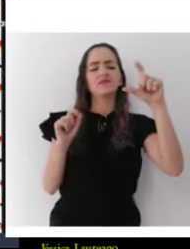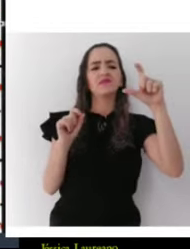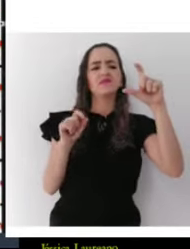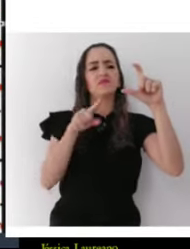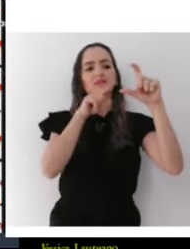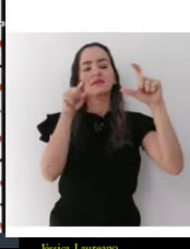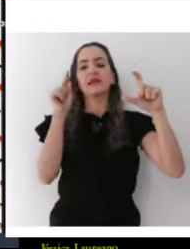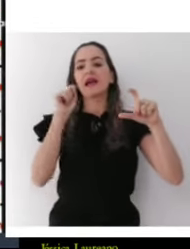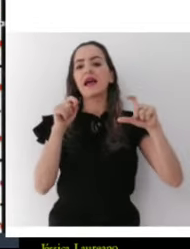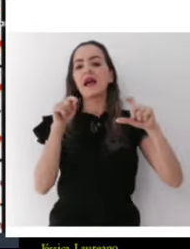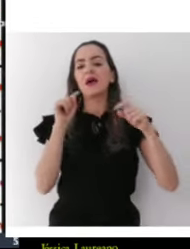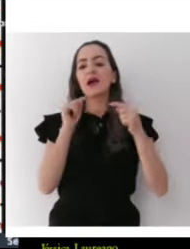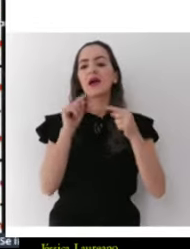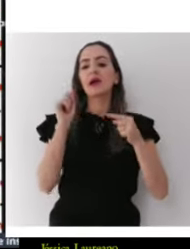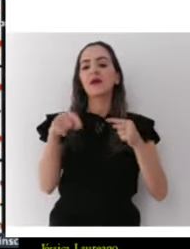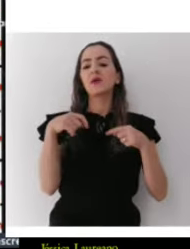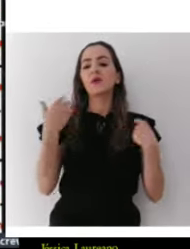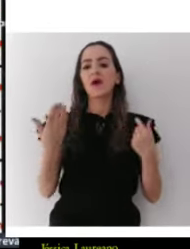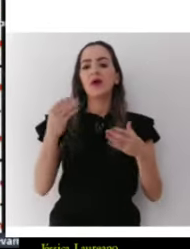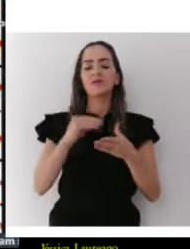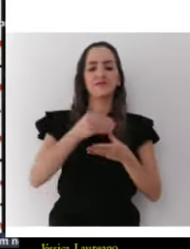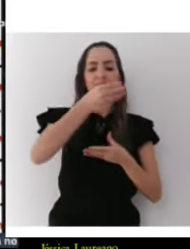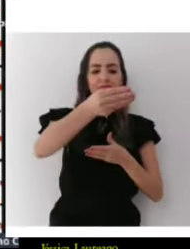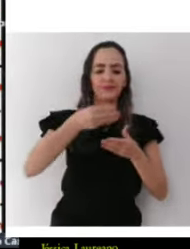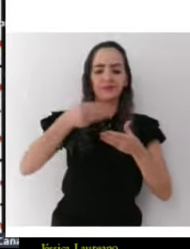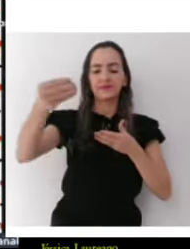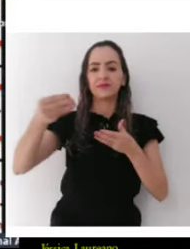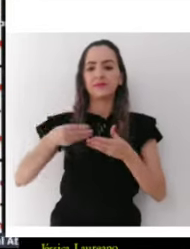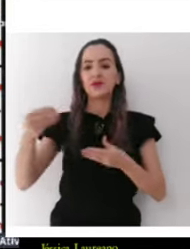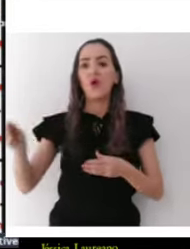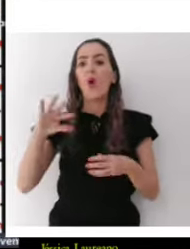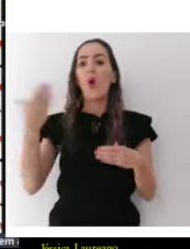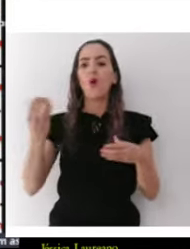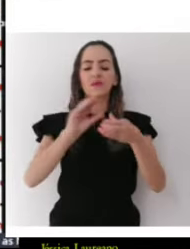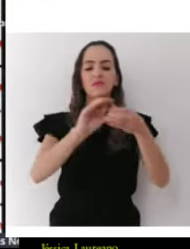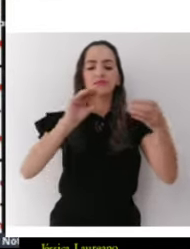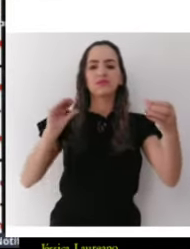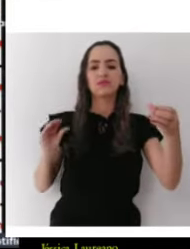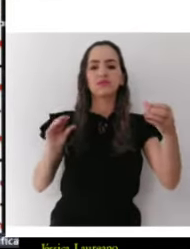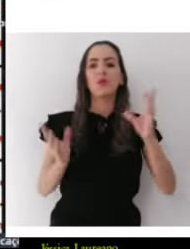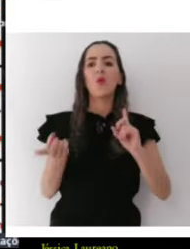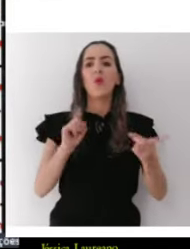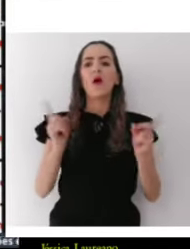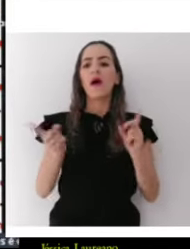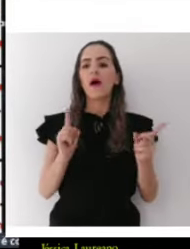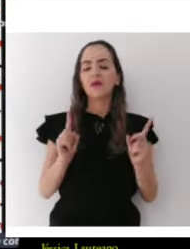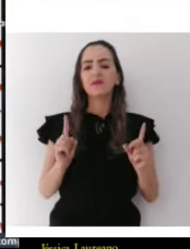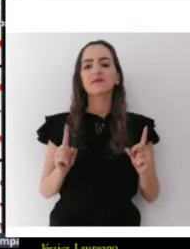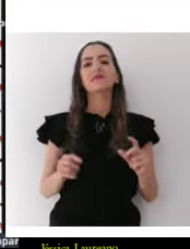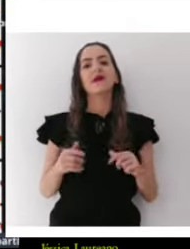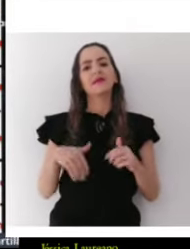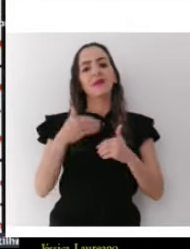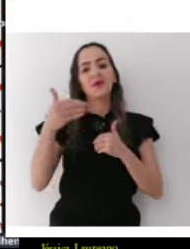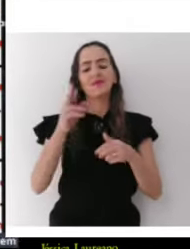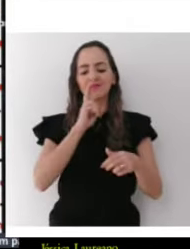é olhar para o problema e dizer, é noção de distribuição ou noção de cotação? Tem que saber, para